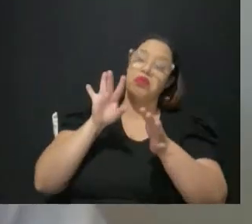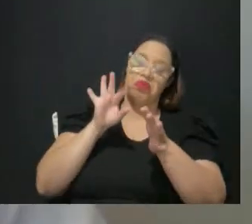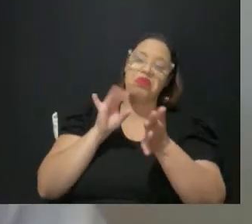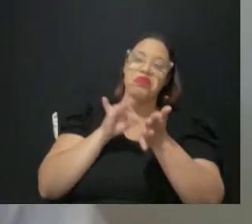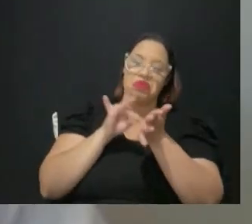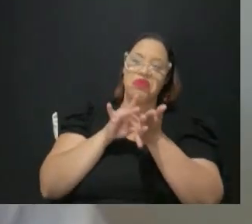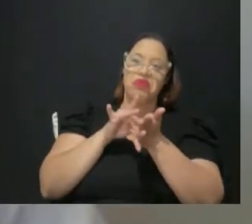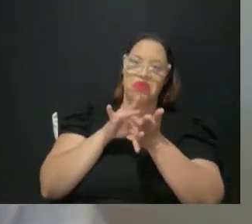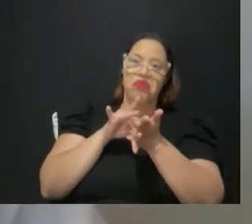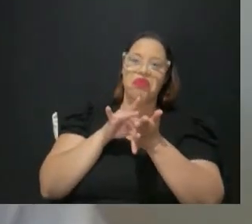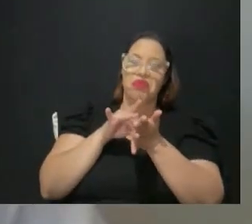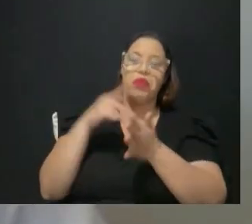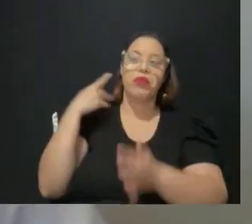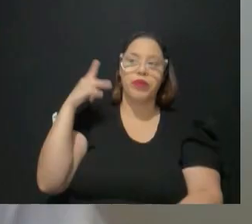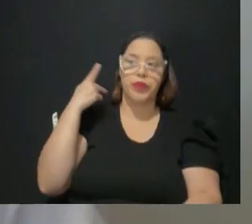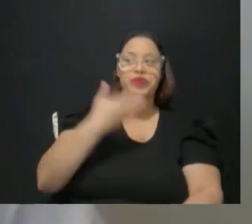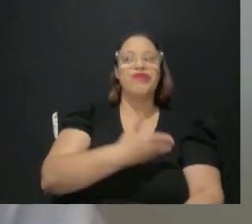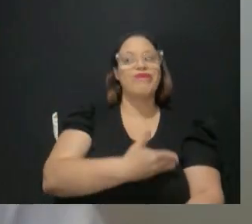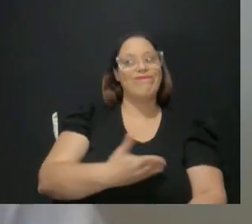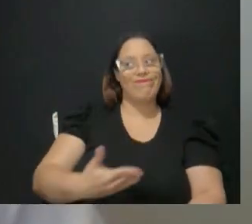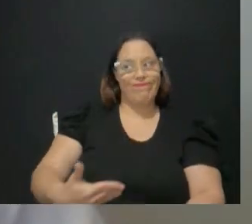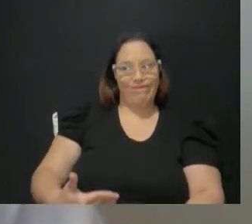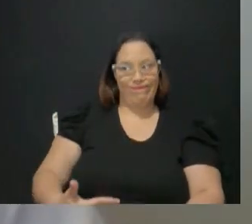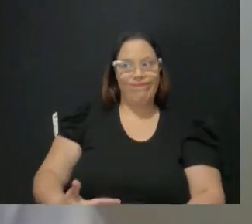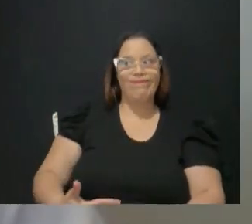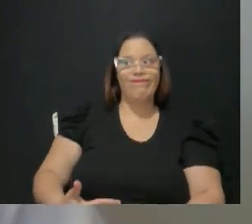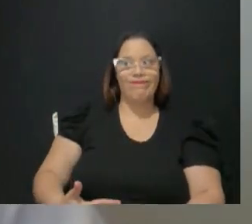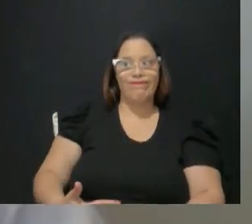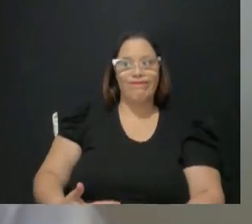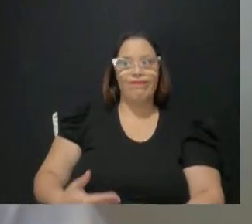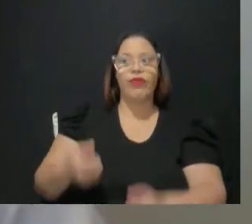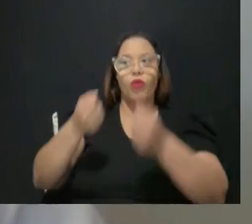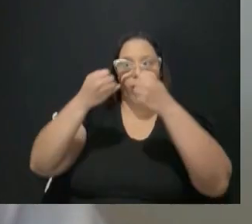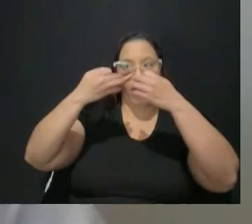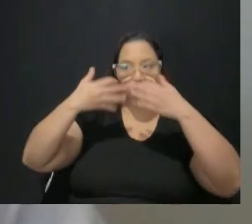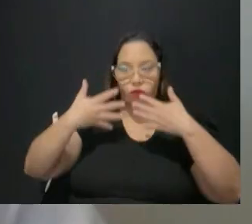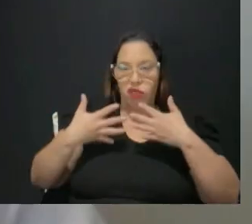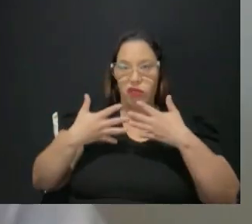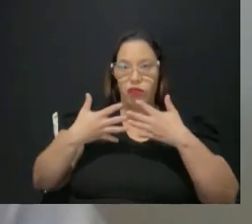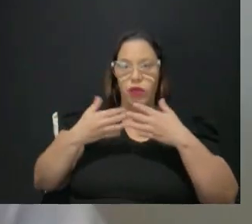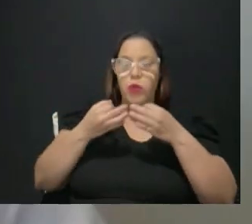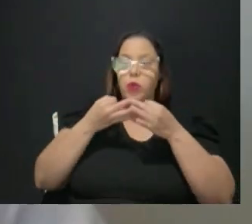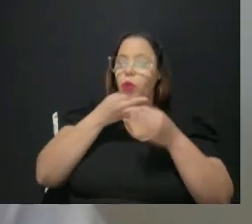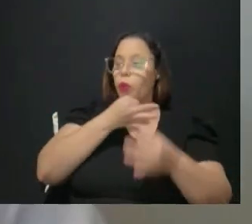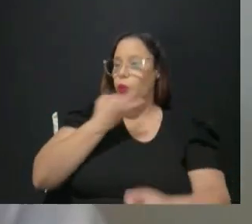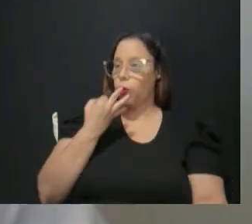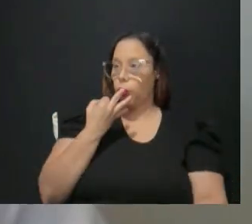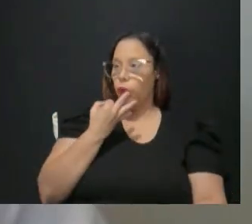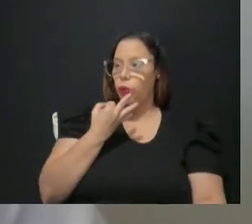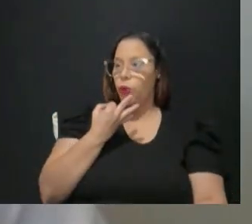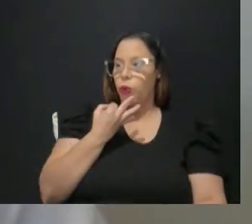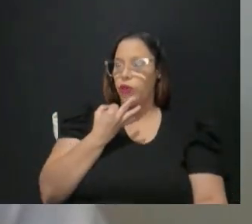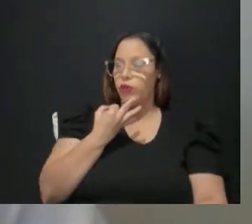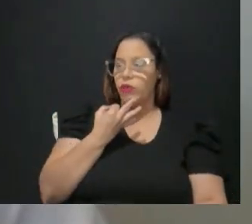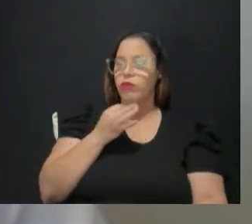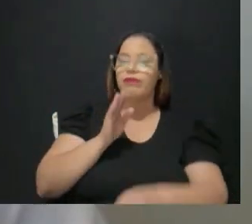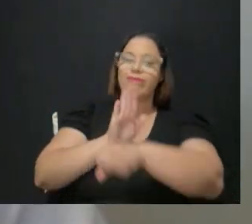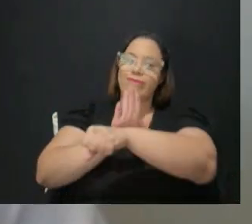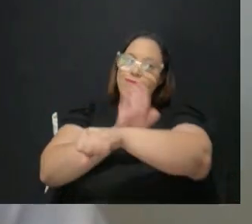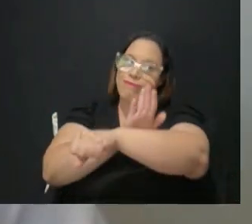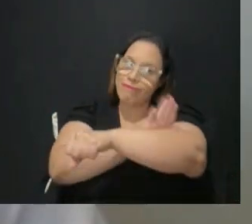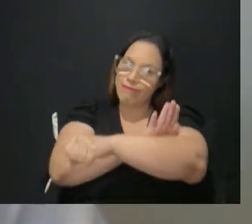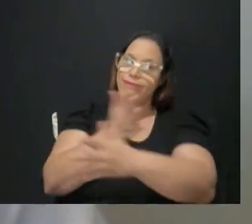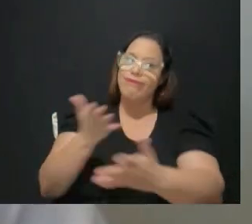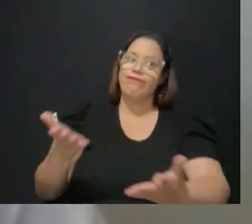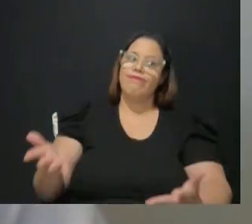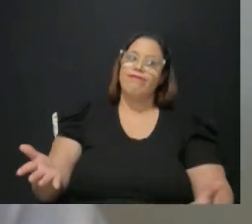Correto. Sem dúvida que as políticas públicas e a informação de qualidade, né, ajuda,